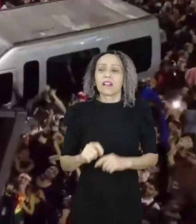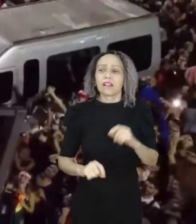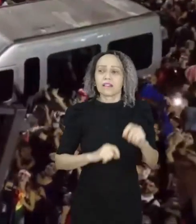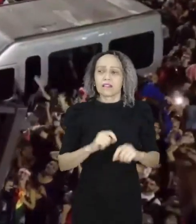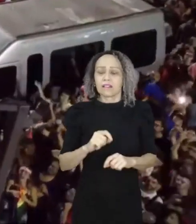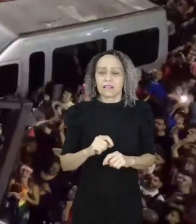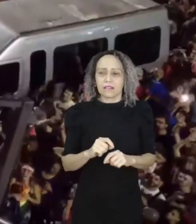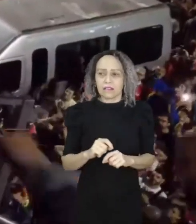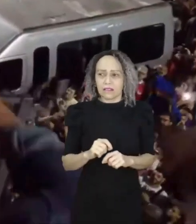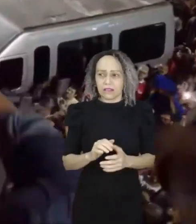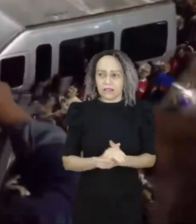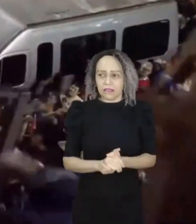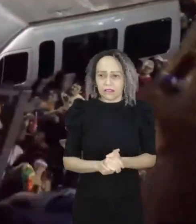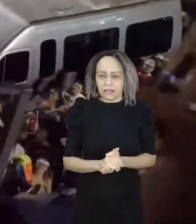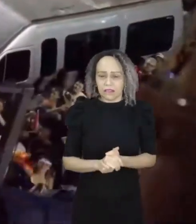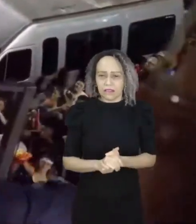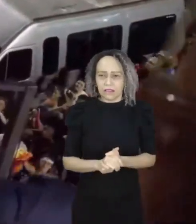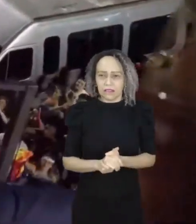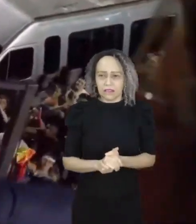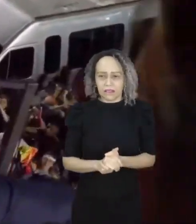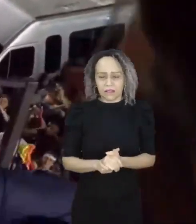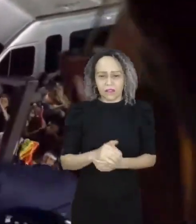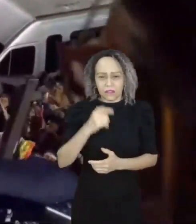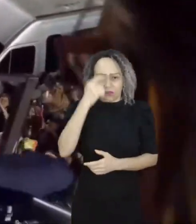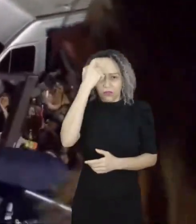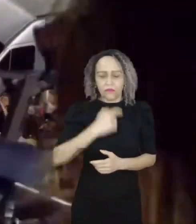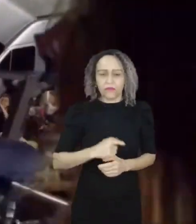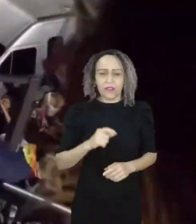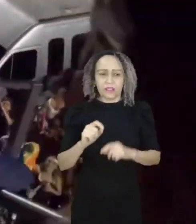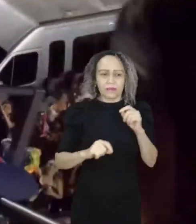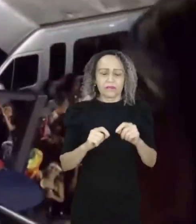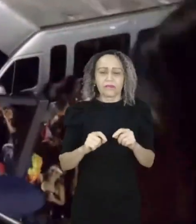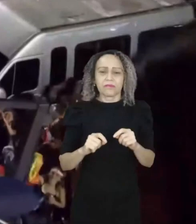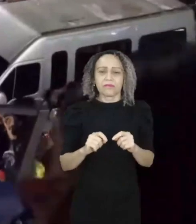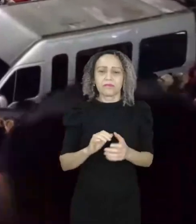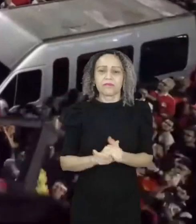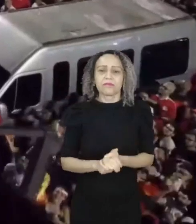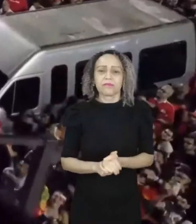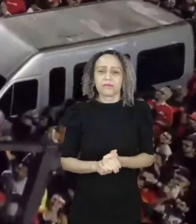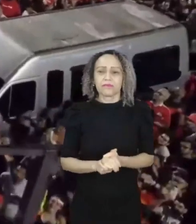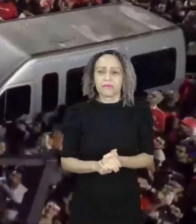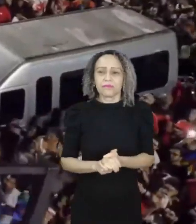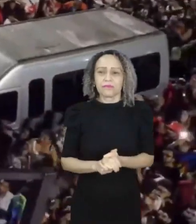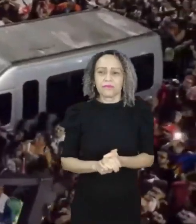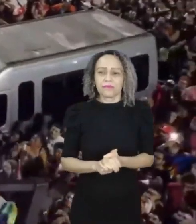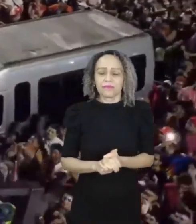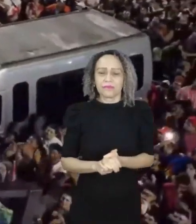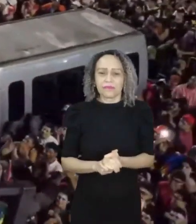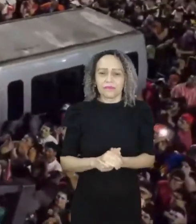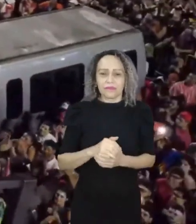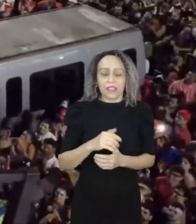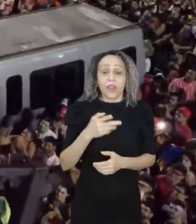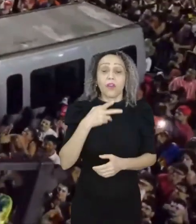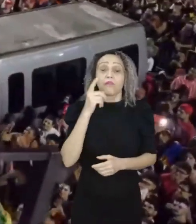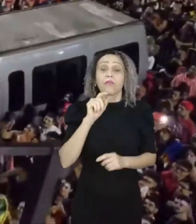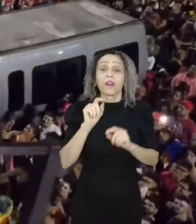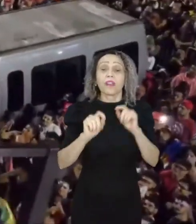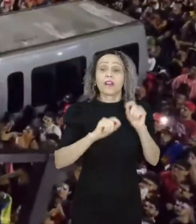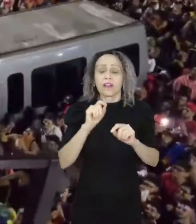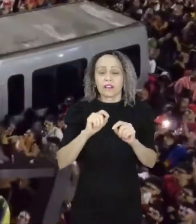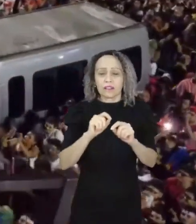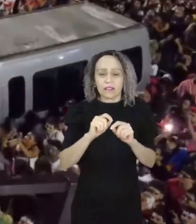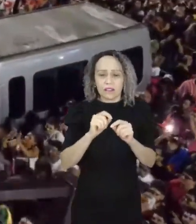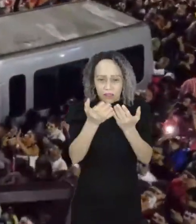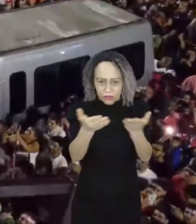eu não vou falar, eu vou falar ali um pouquinho, que é o seguinte, eu vou falar um pouquinho aqui com